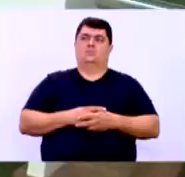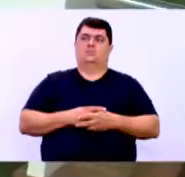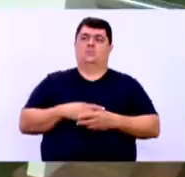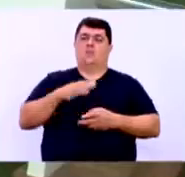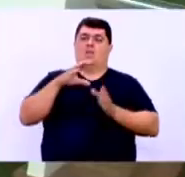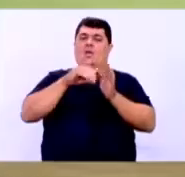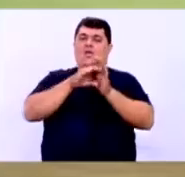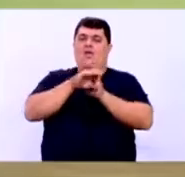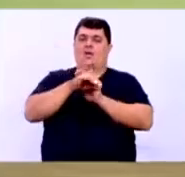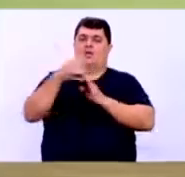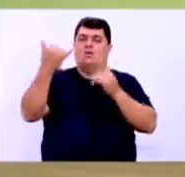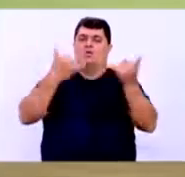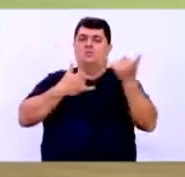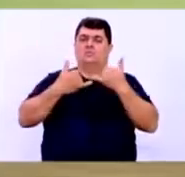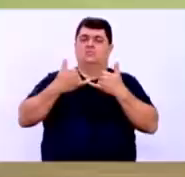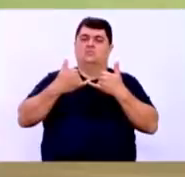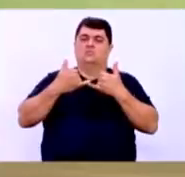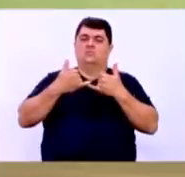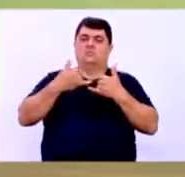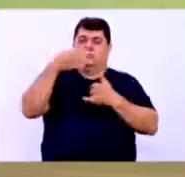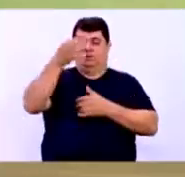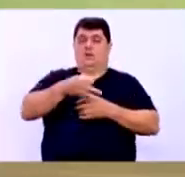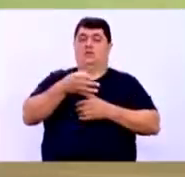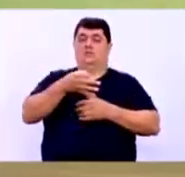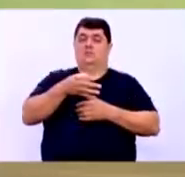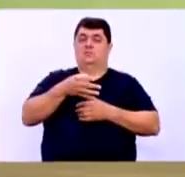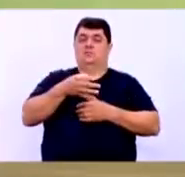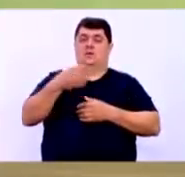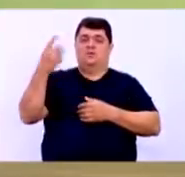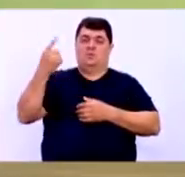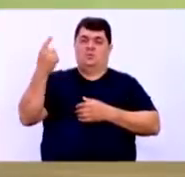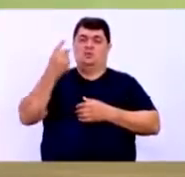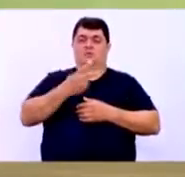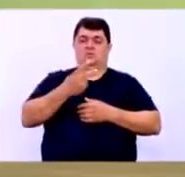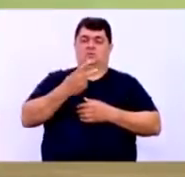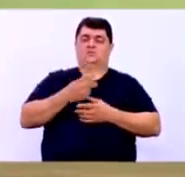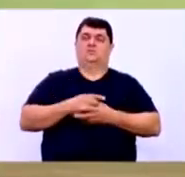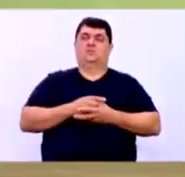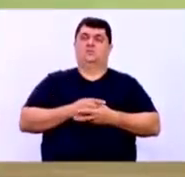Cacoal informa que acertou, hein? A primeira e a segunda questão.